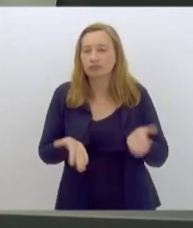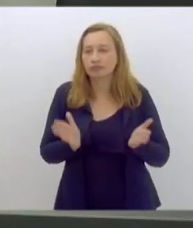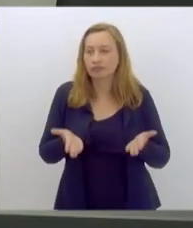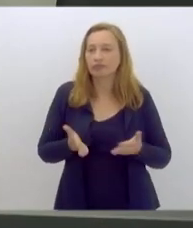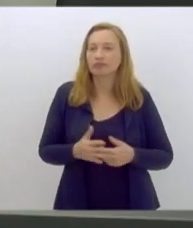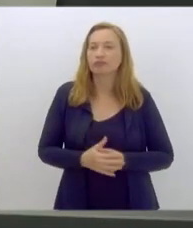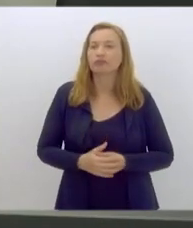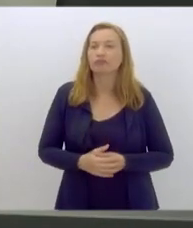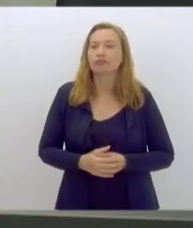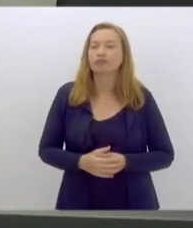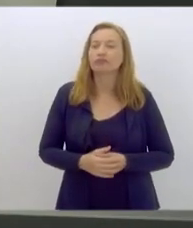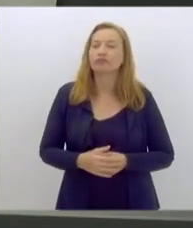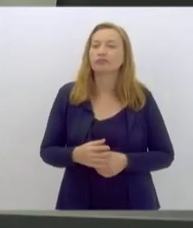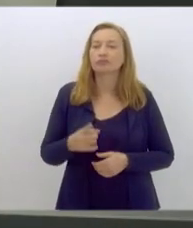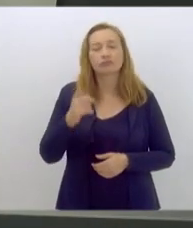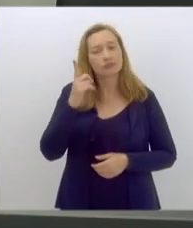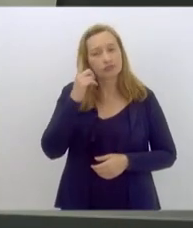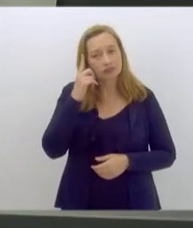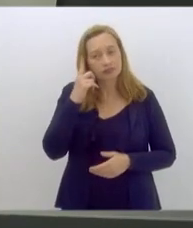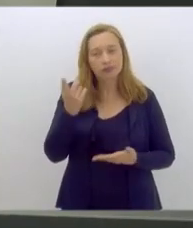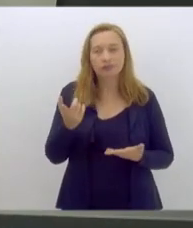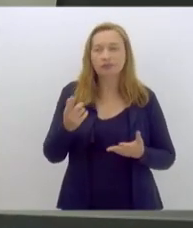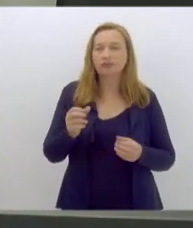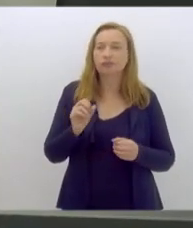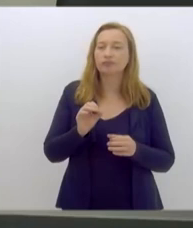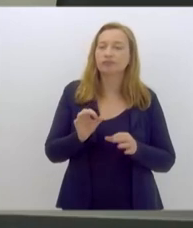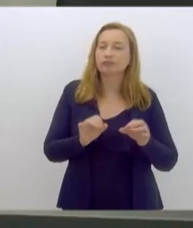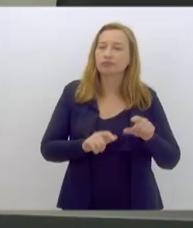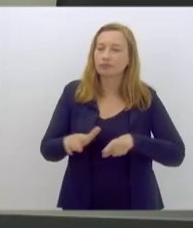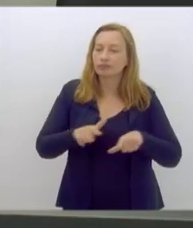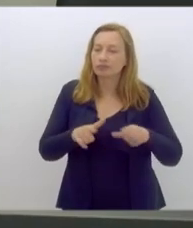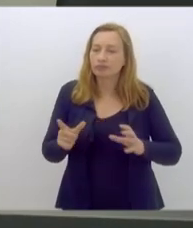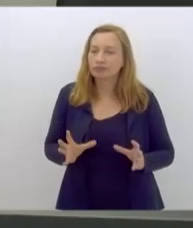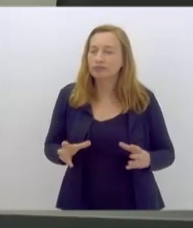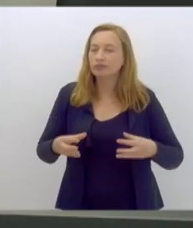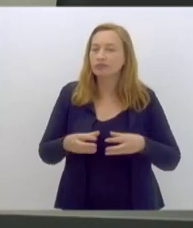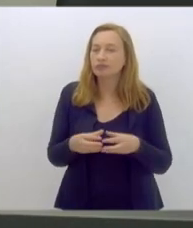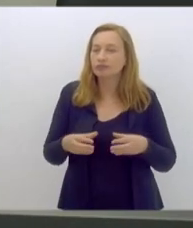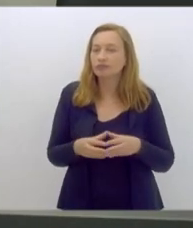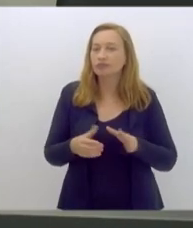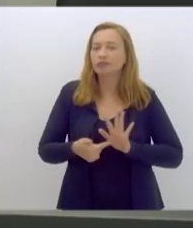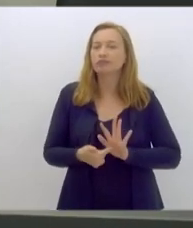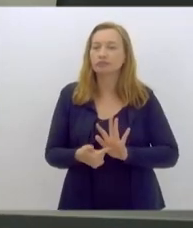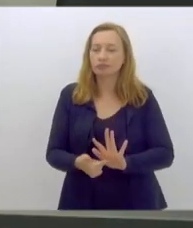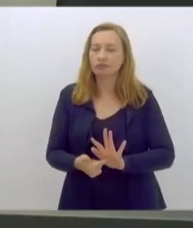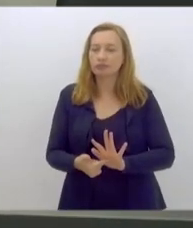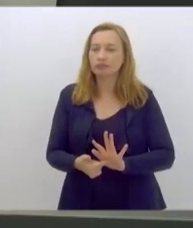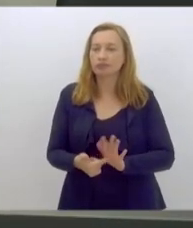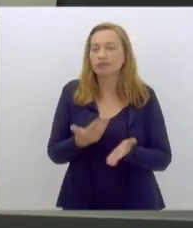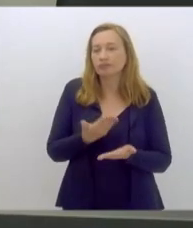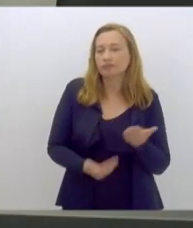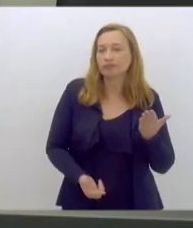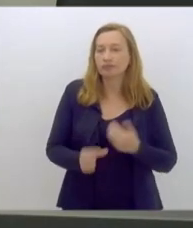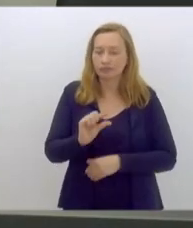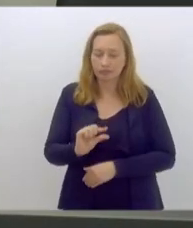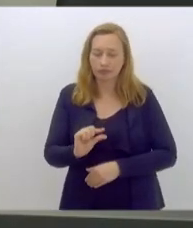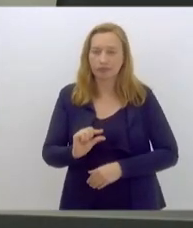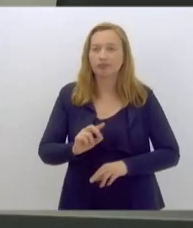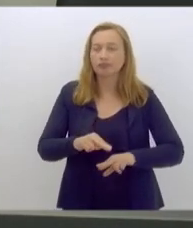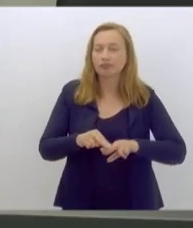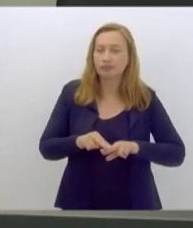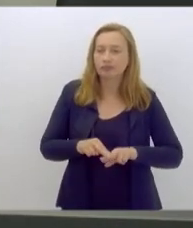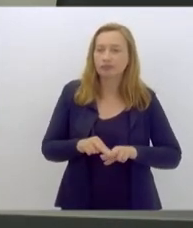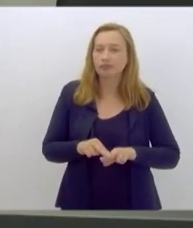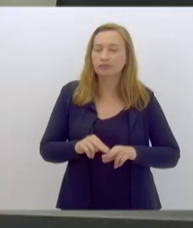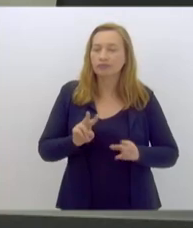na nossa perspectiva na projeção realizada pela equipe se mostrou que a perda Será menor por isso